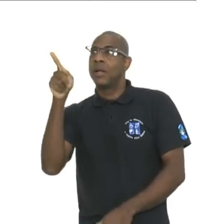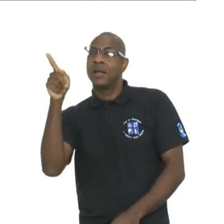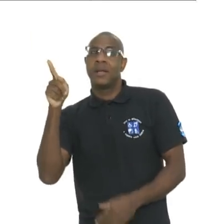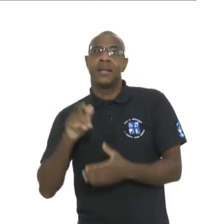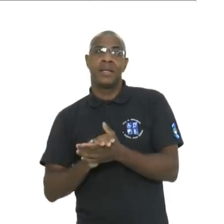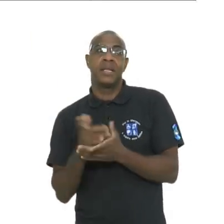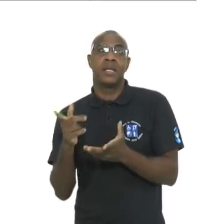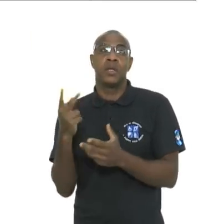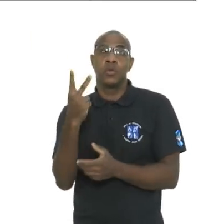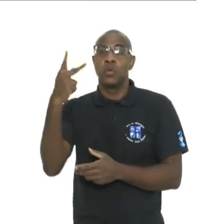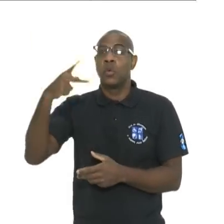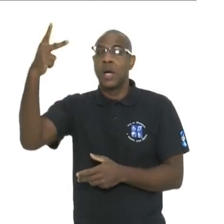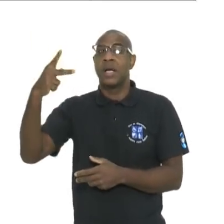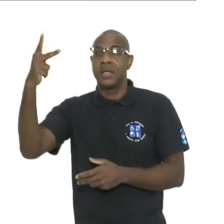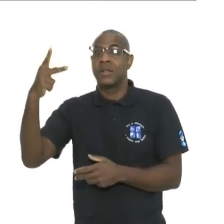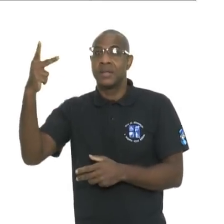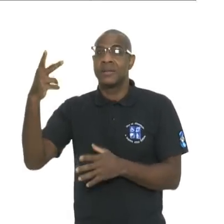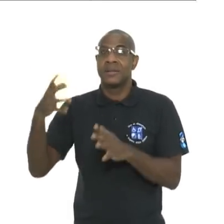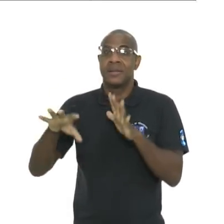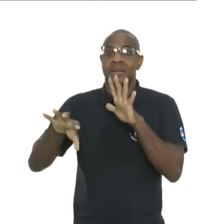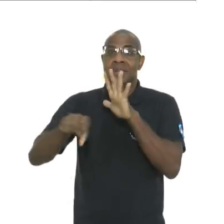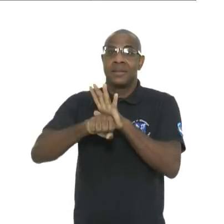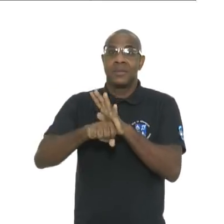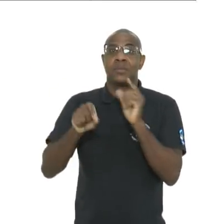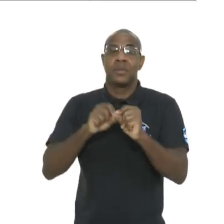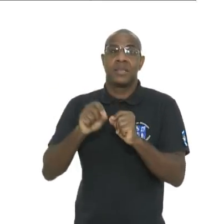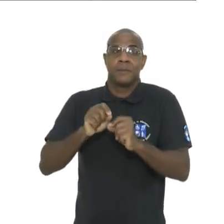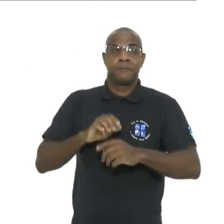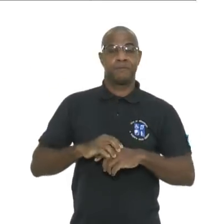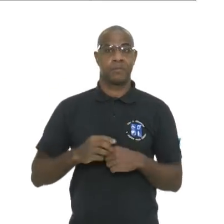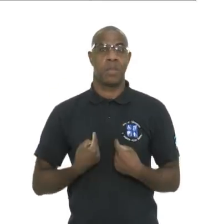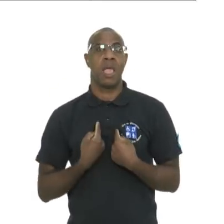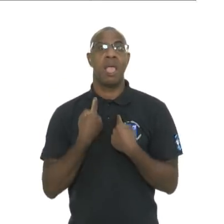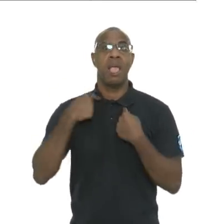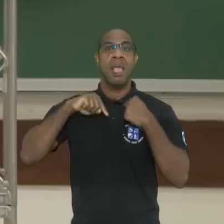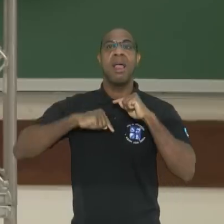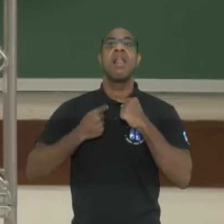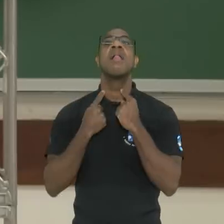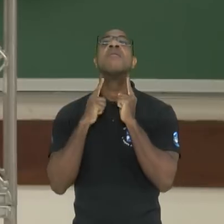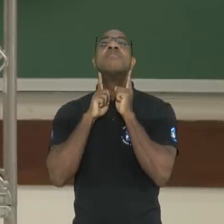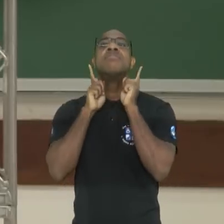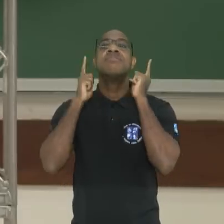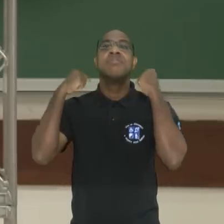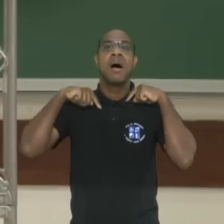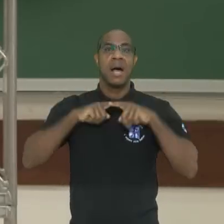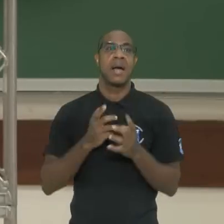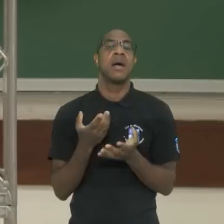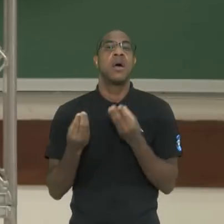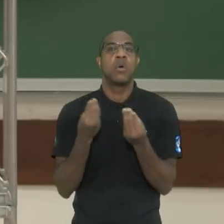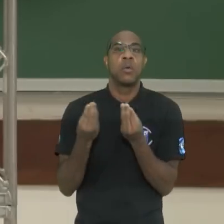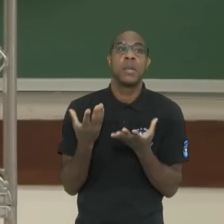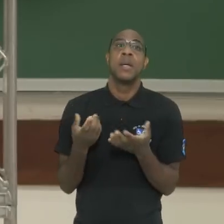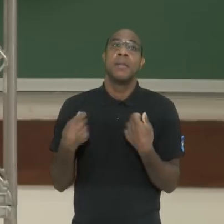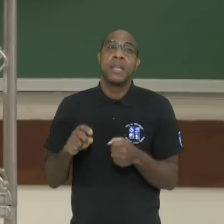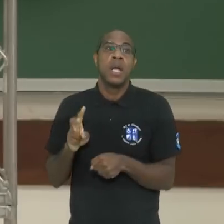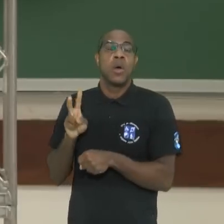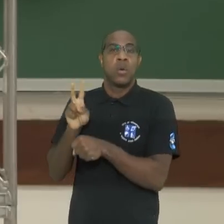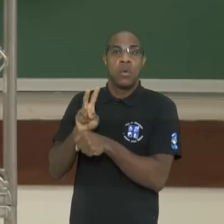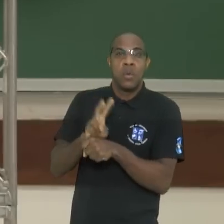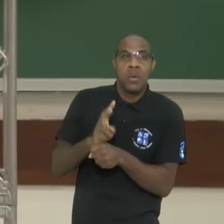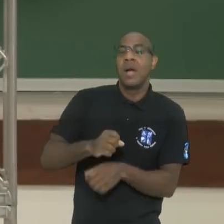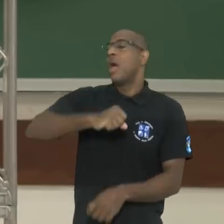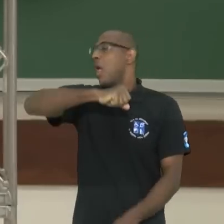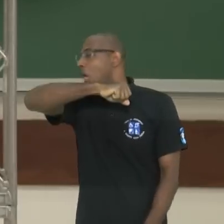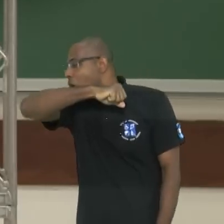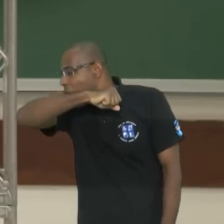doenças transmitidas por secreções das vias aéreas. Aqueles mesmos meios de prevenção: higiene, cobrir o rosto ao